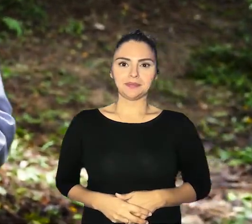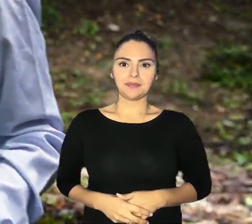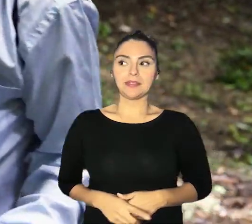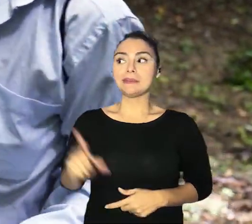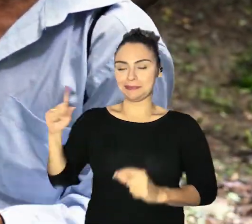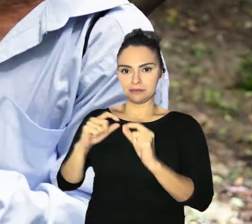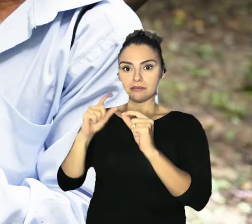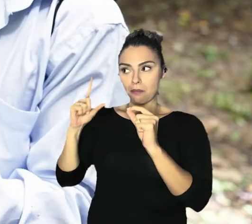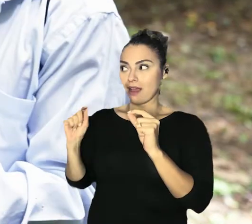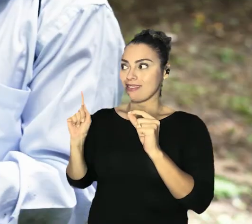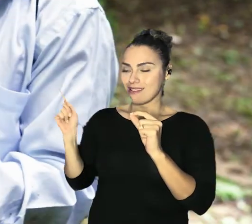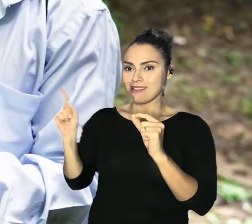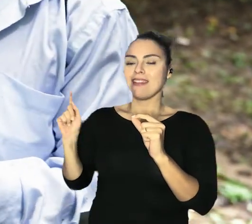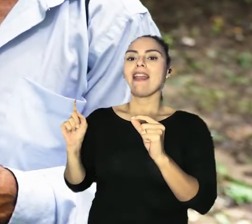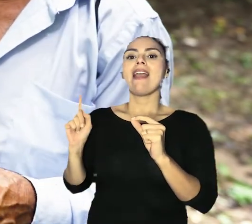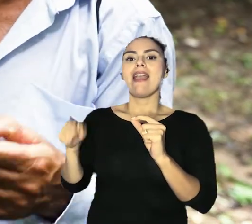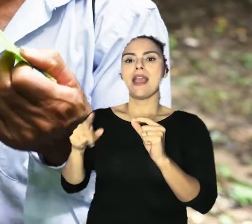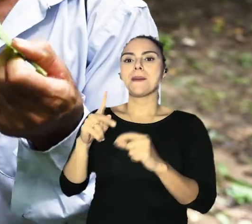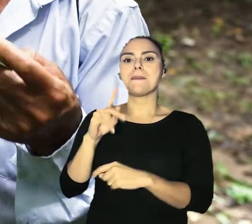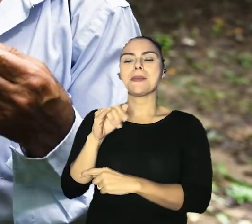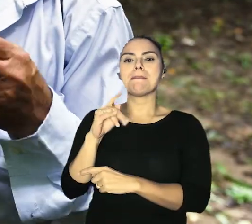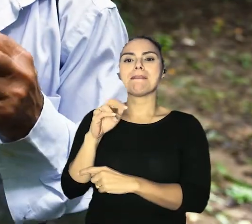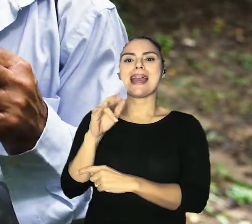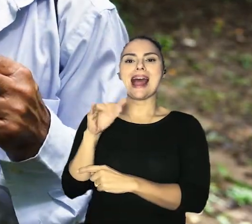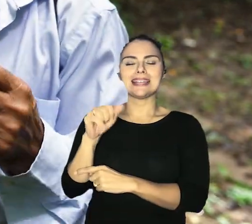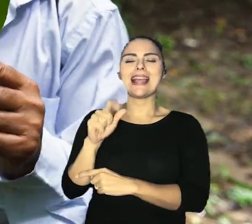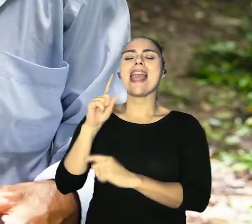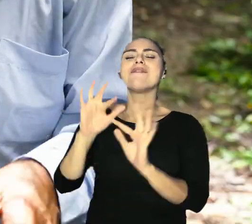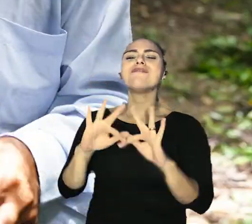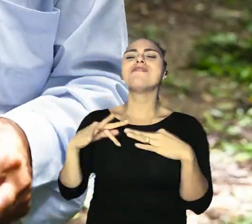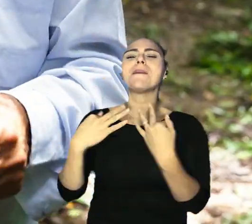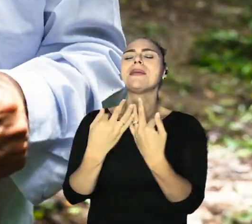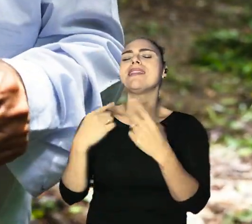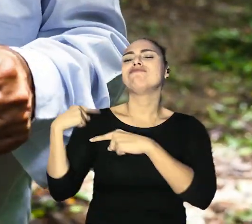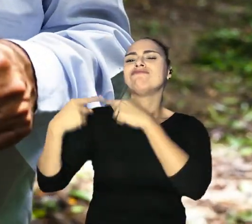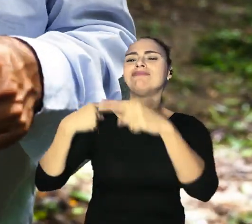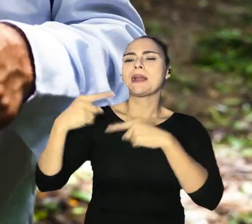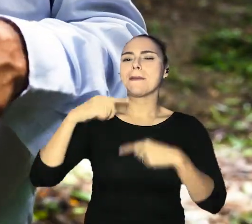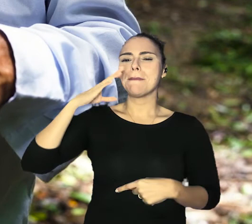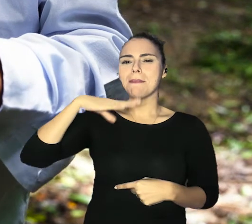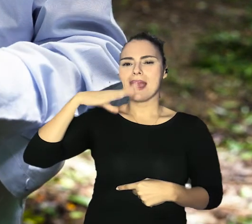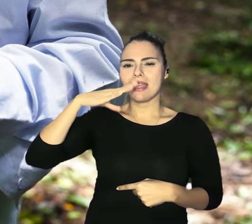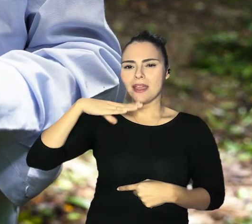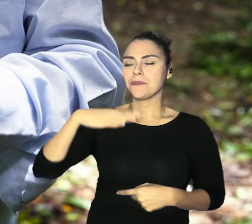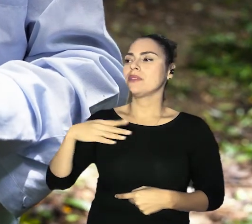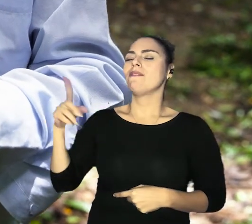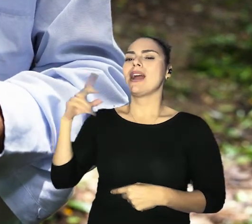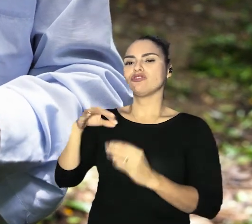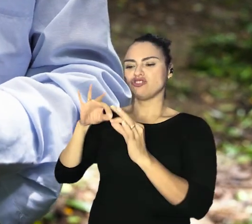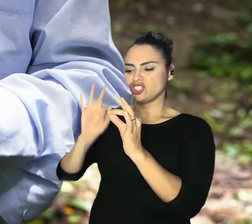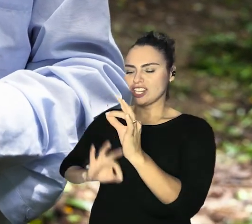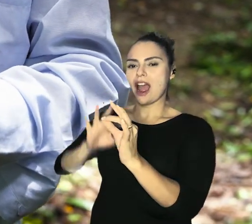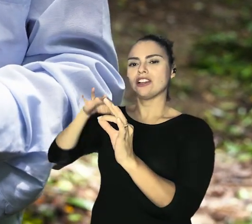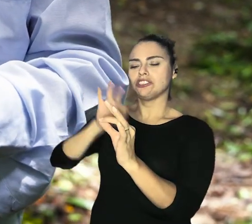Essa planta aqui, essa aqui é uma piperaça, é da família das pimentas. Você vai tirar essas duas labérolazinhas aqui, aí você